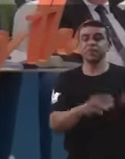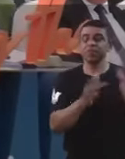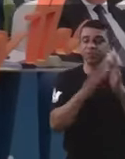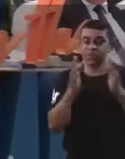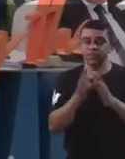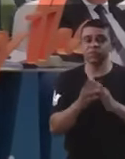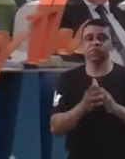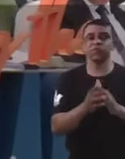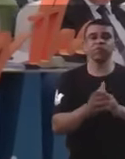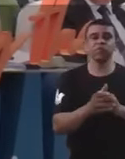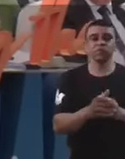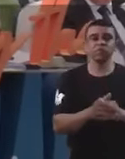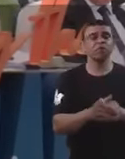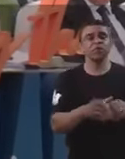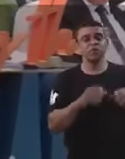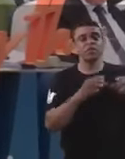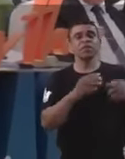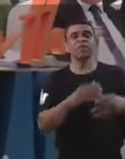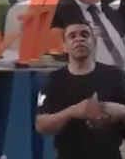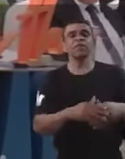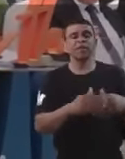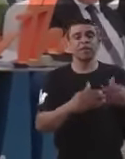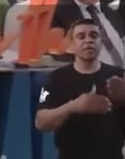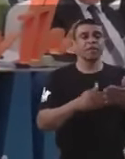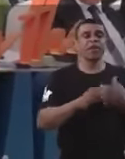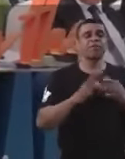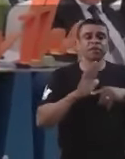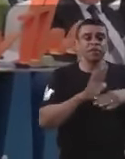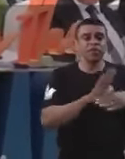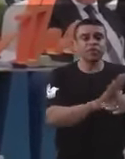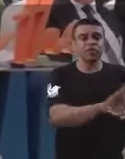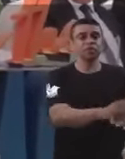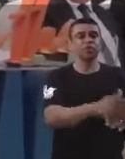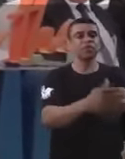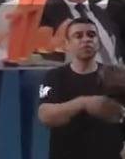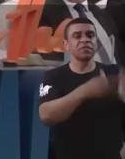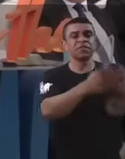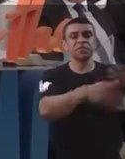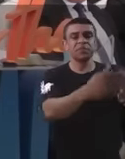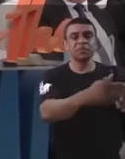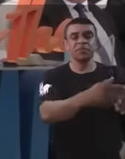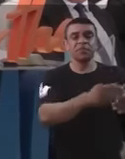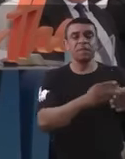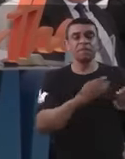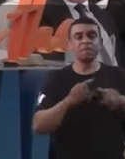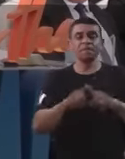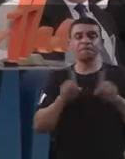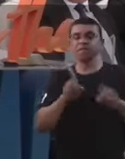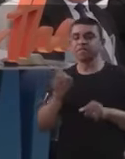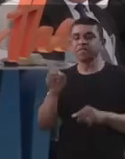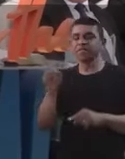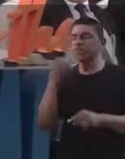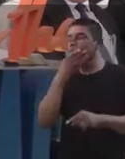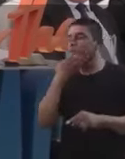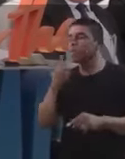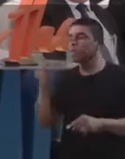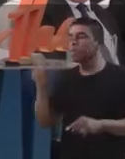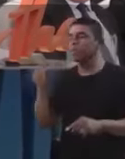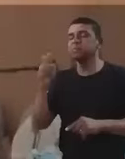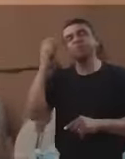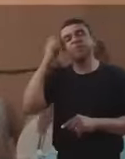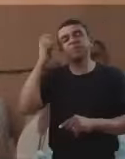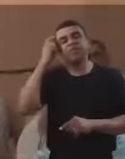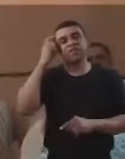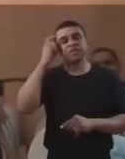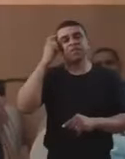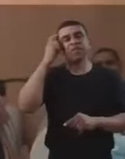fazer parte do reino, e ele está pensando em ficar rico. Os inimigos da graça se